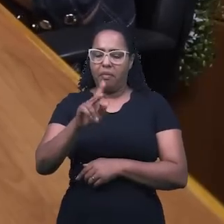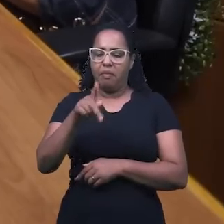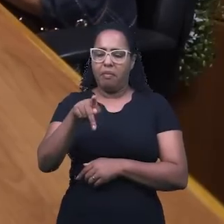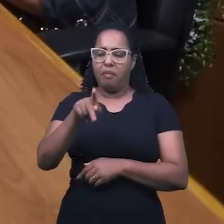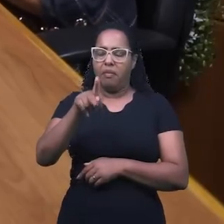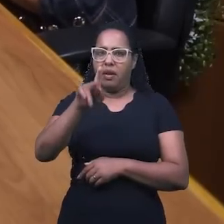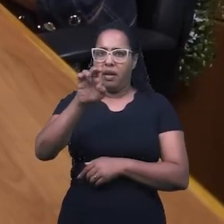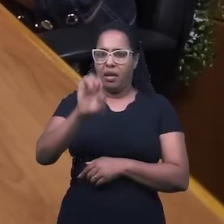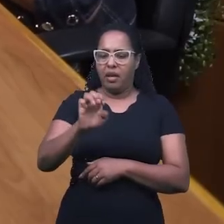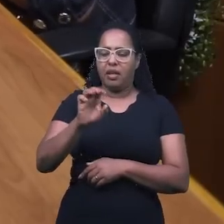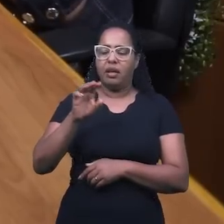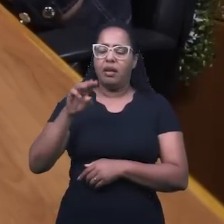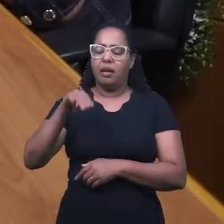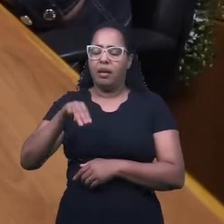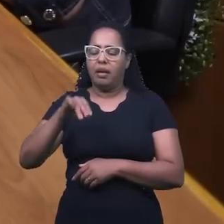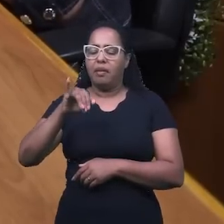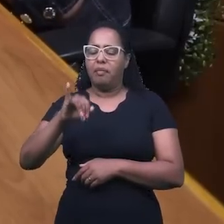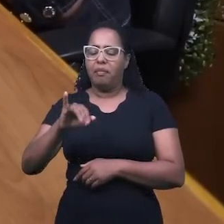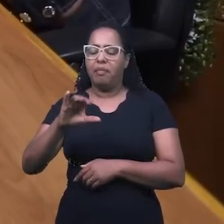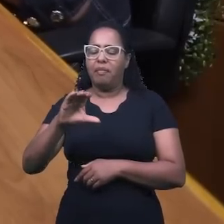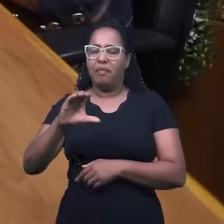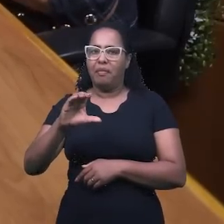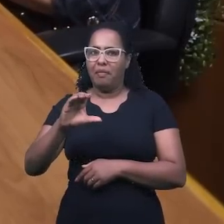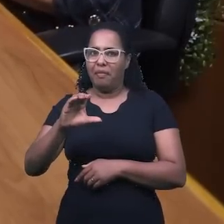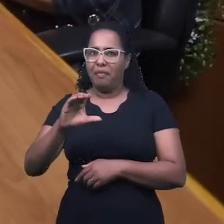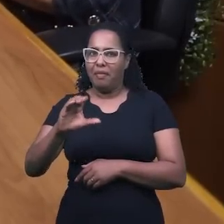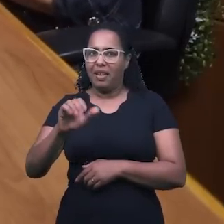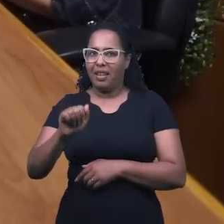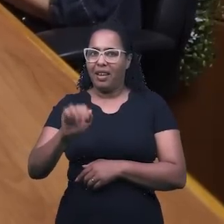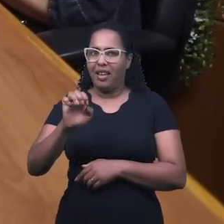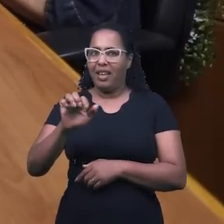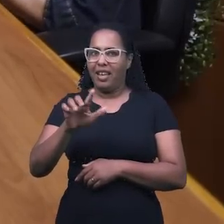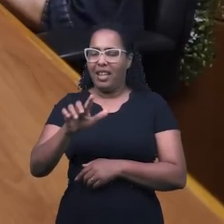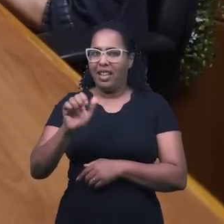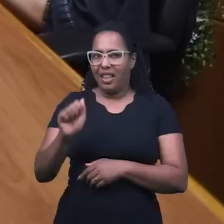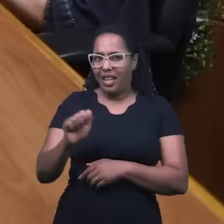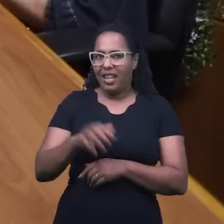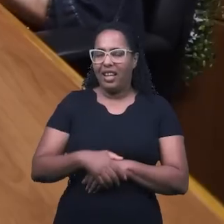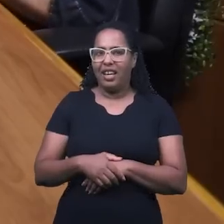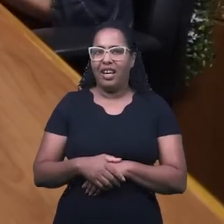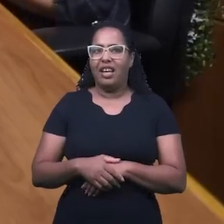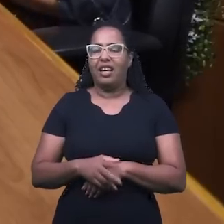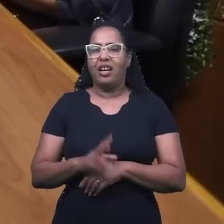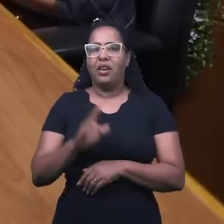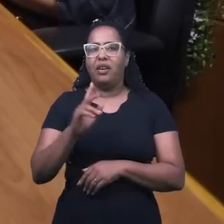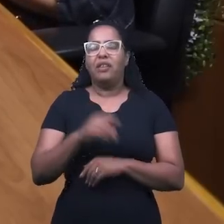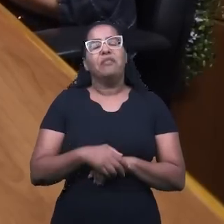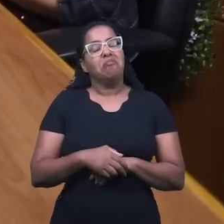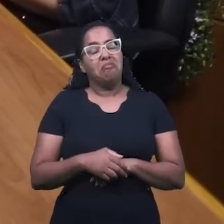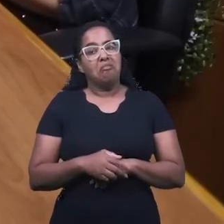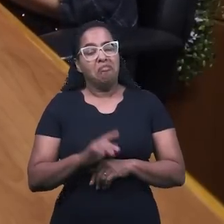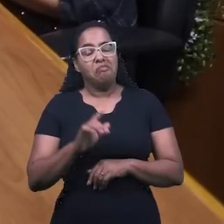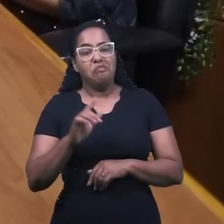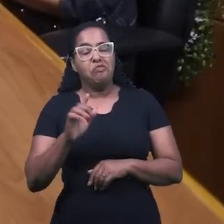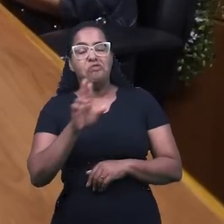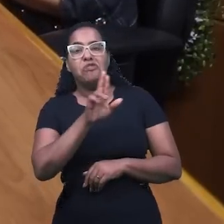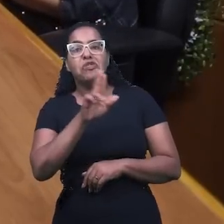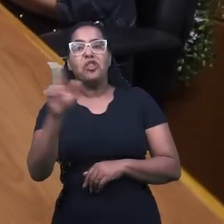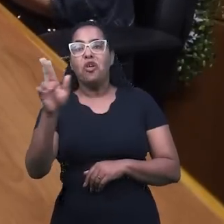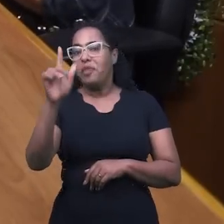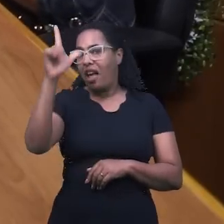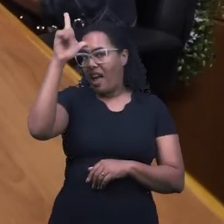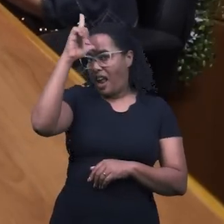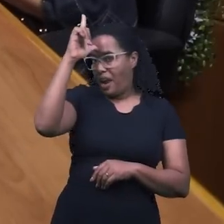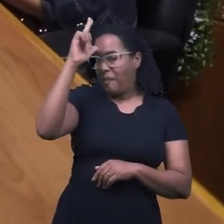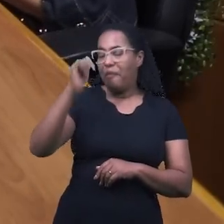Mike Micaela Kunert Debs. Não. Como que é? Mike Michaele Kunert Debs. Ah,